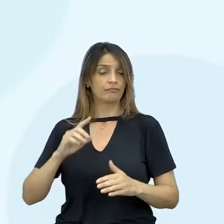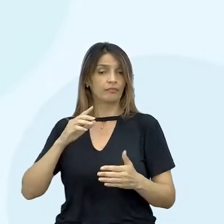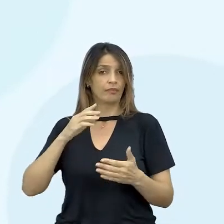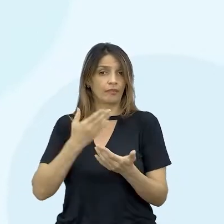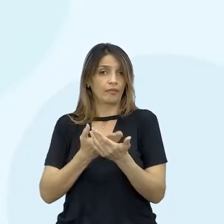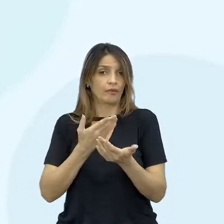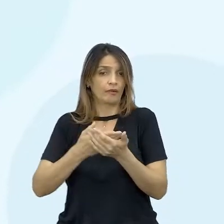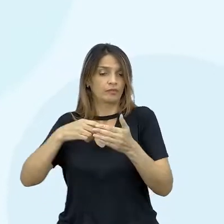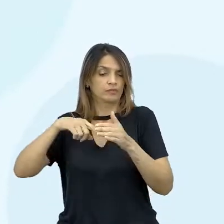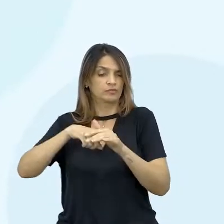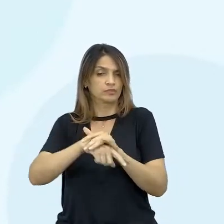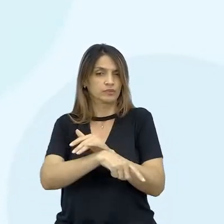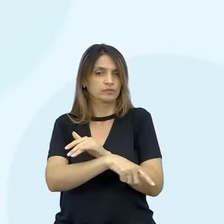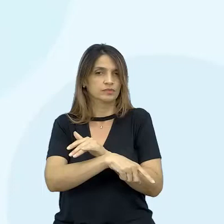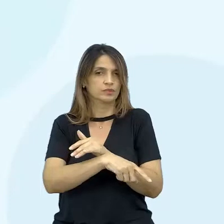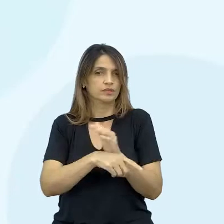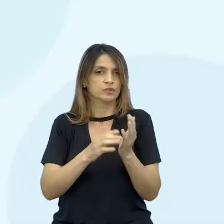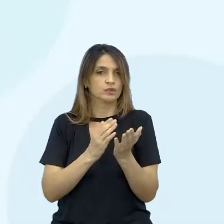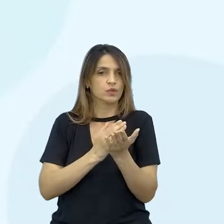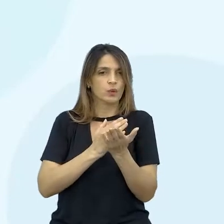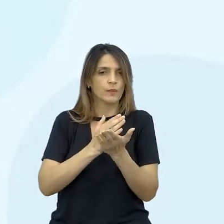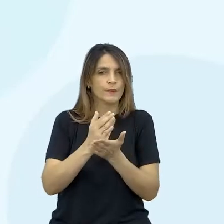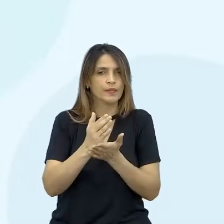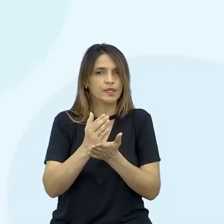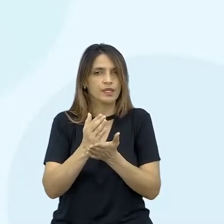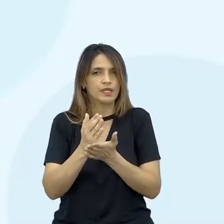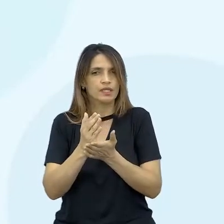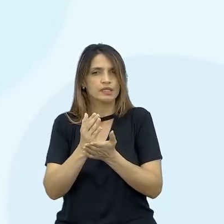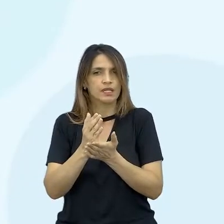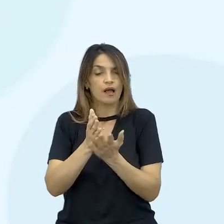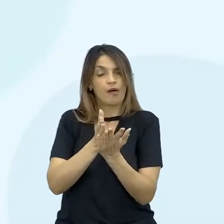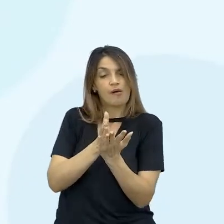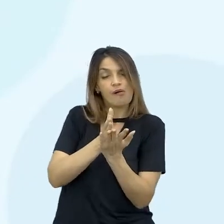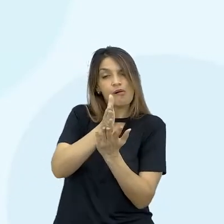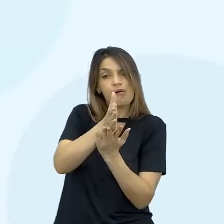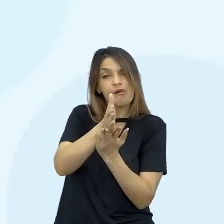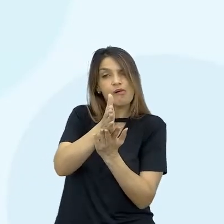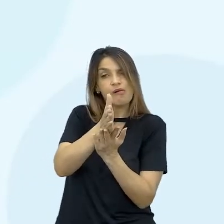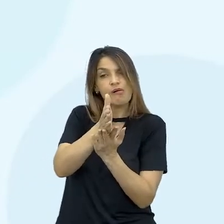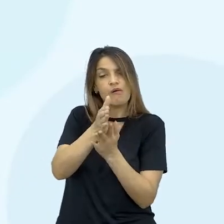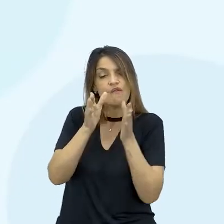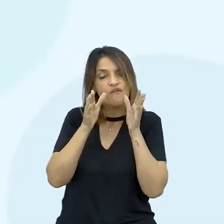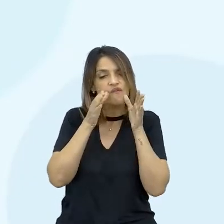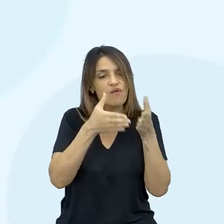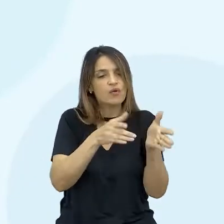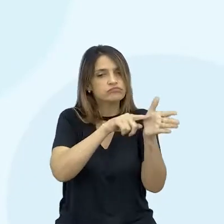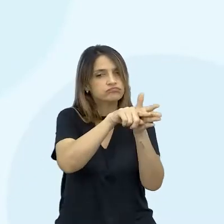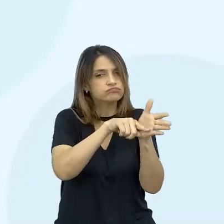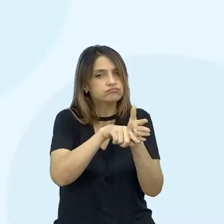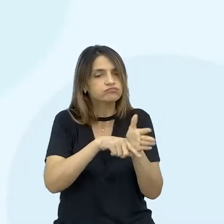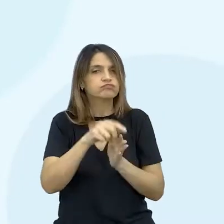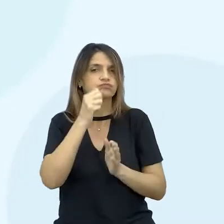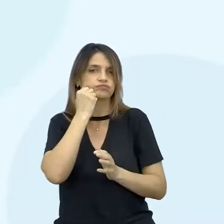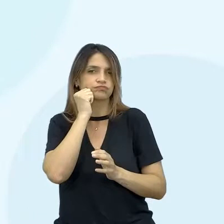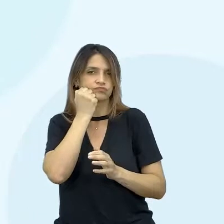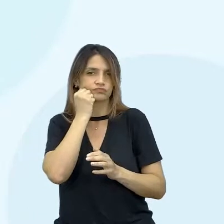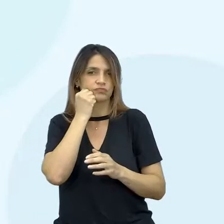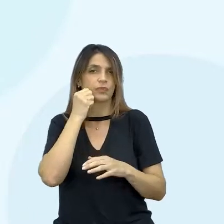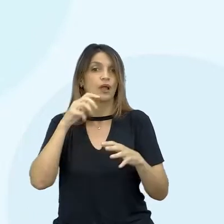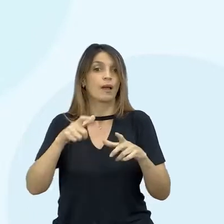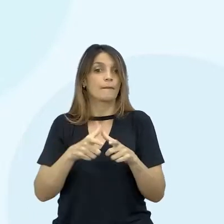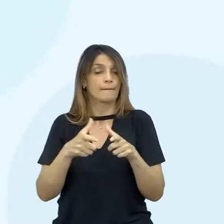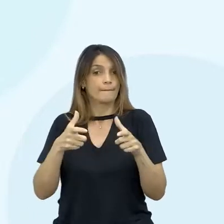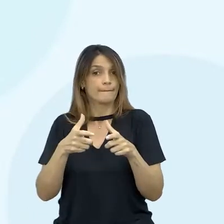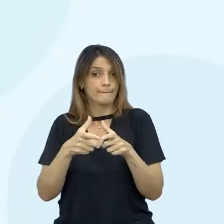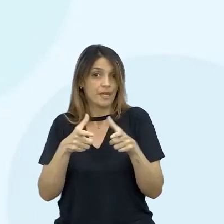aprofundamento, geralmente vai começar aí com esse eixo investigação científica. A maior parte dos componentes, eles começam convidando